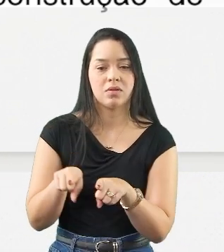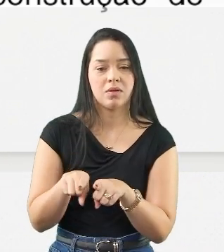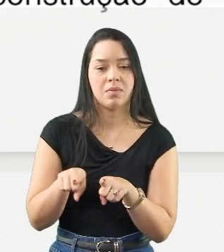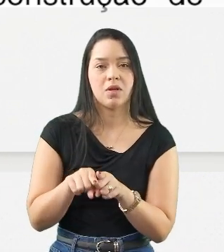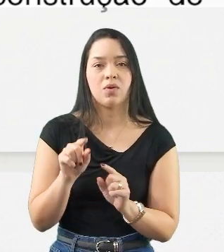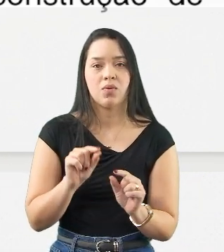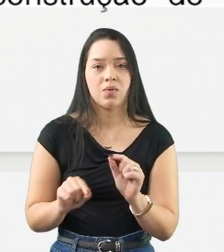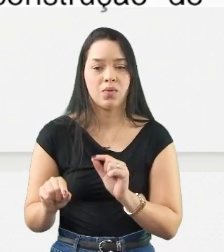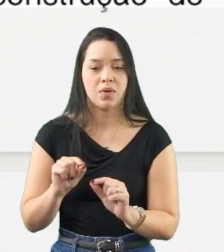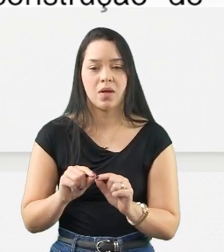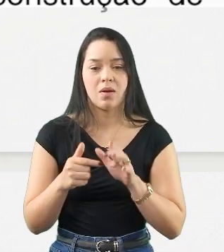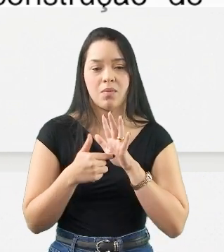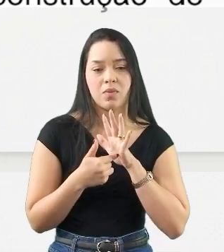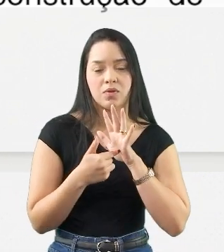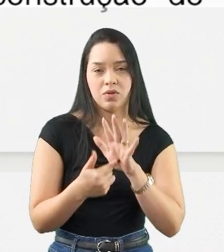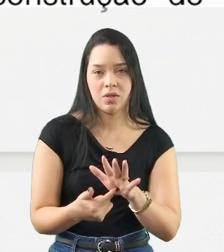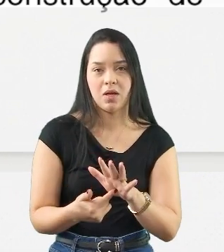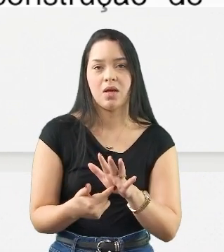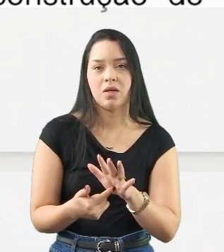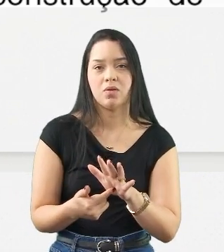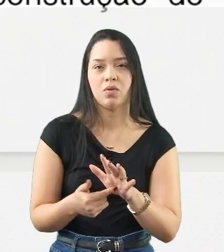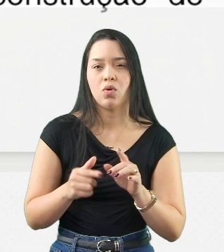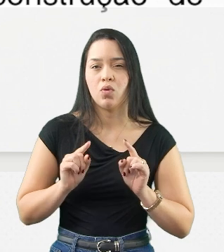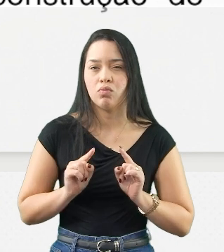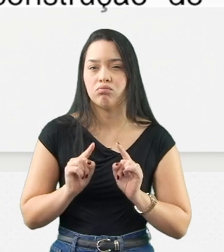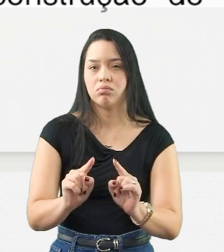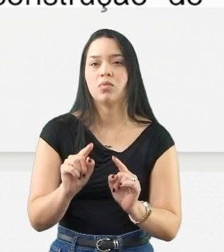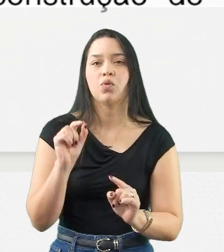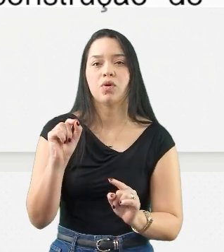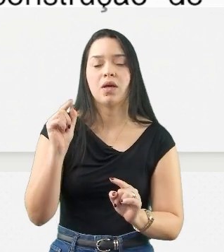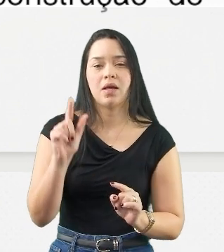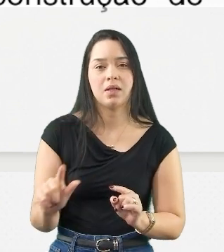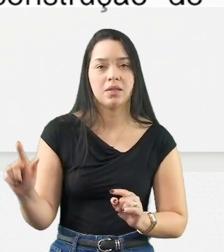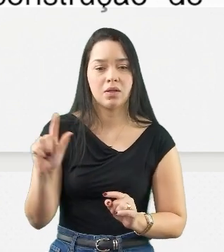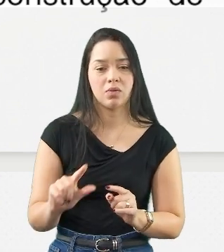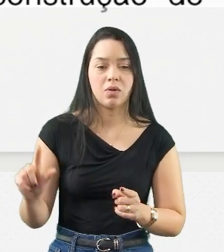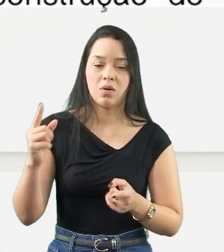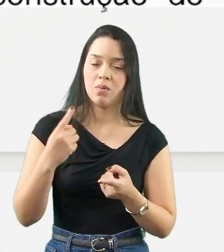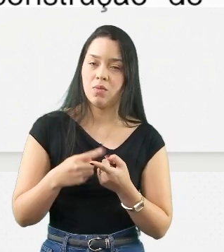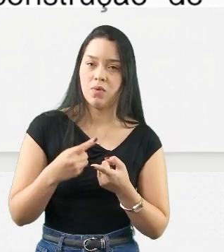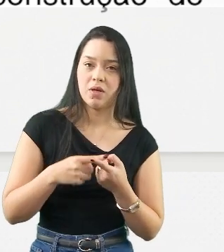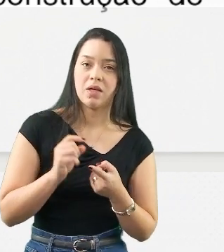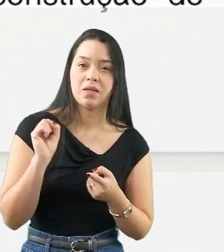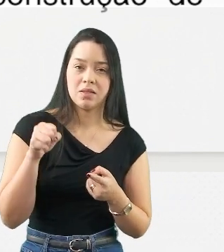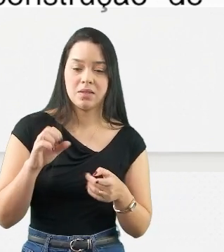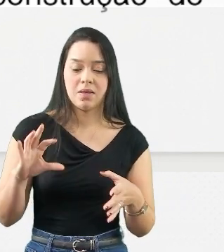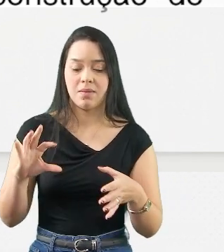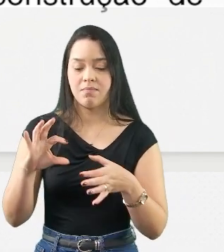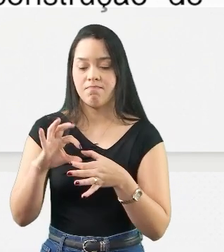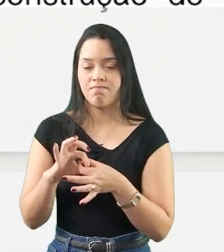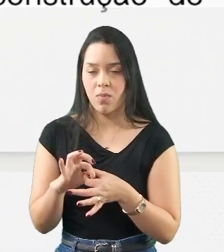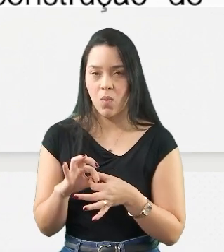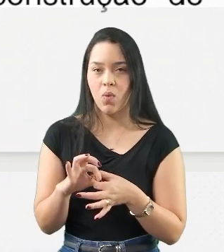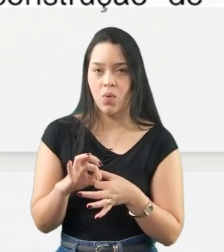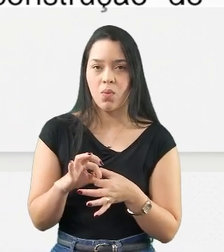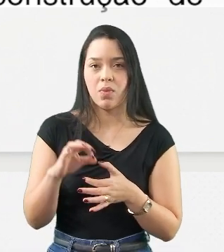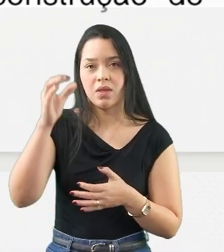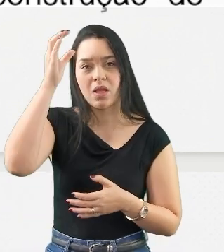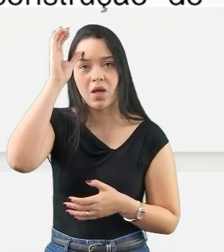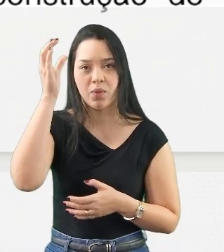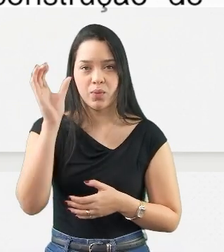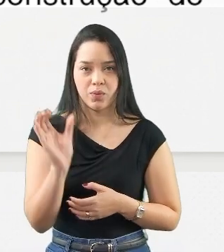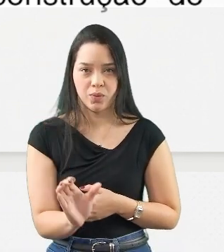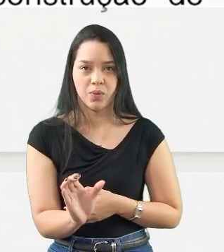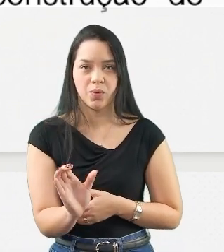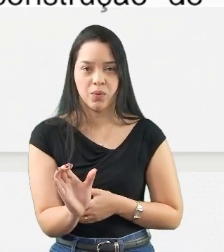sendo refletido, andando lado a lado com a literatura, porque a literatura ela é parte da cultura, né? Ela é a expressão